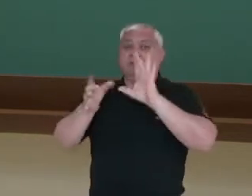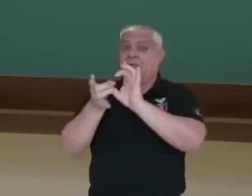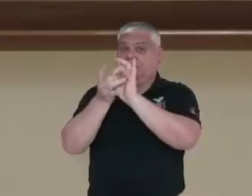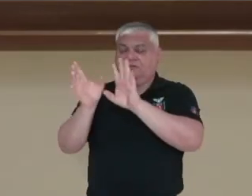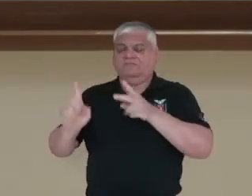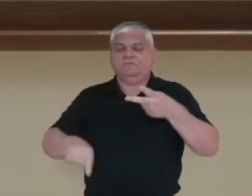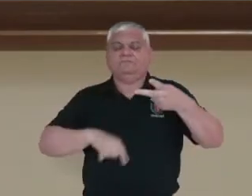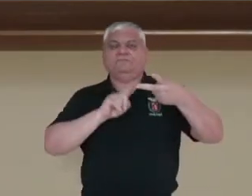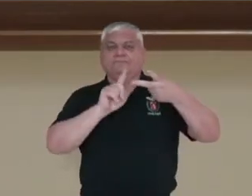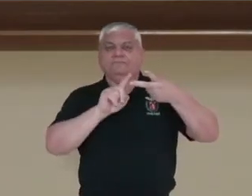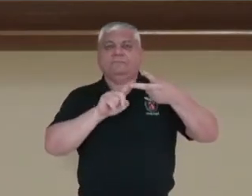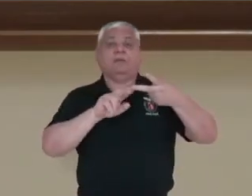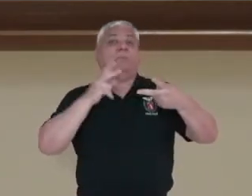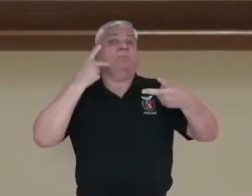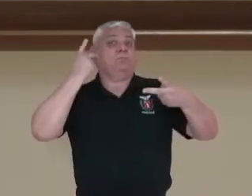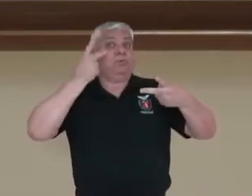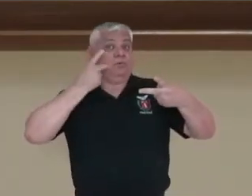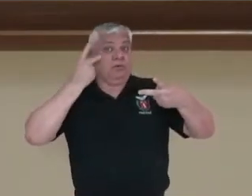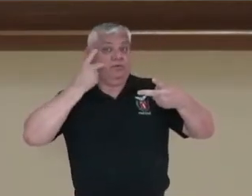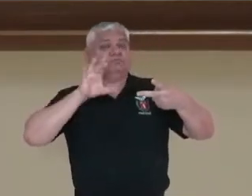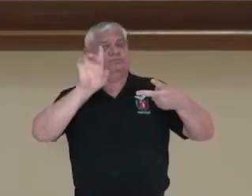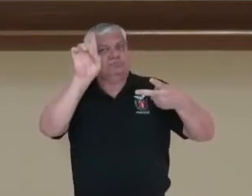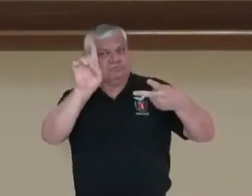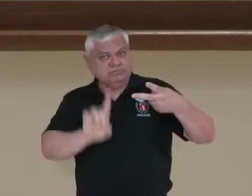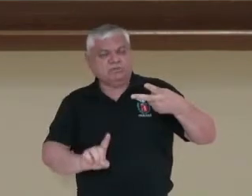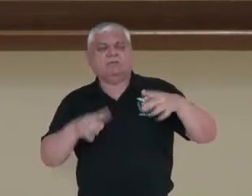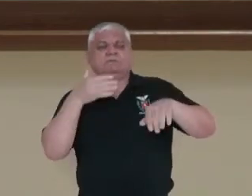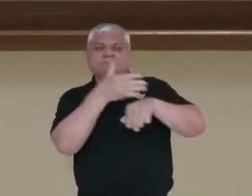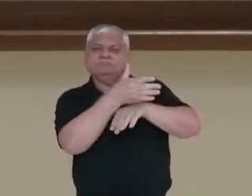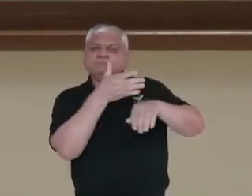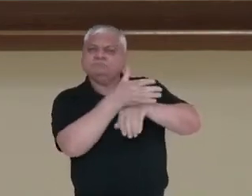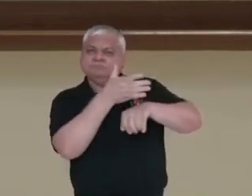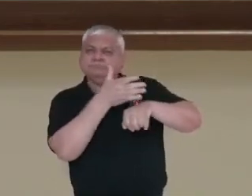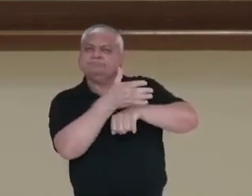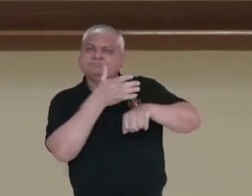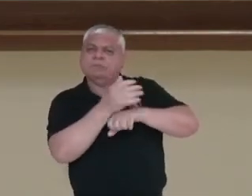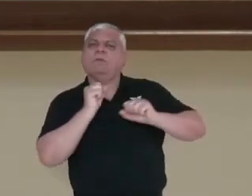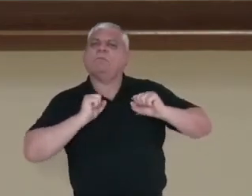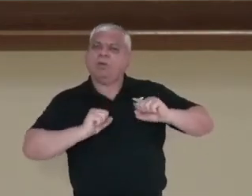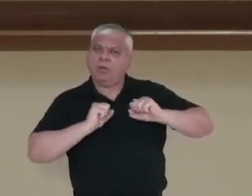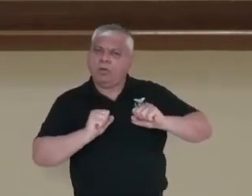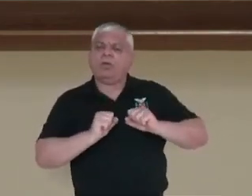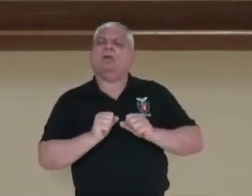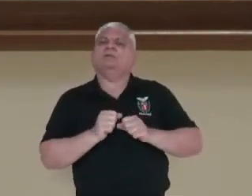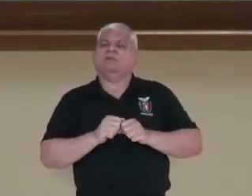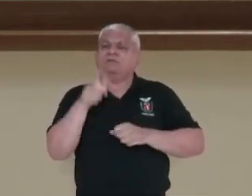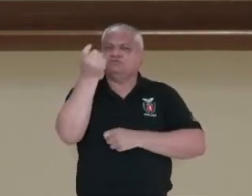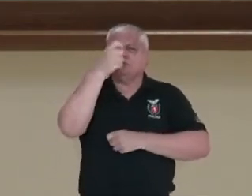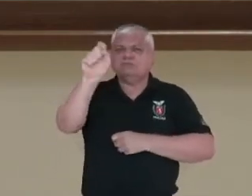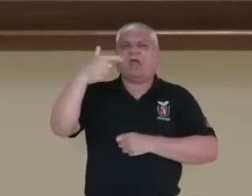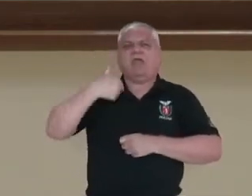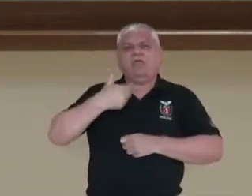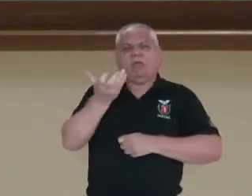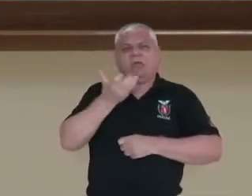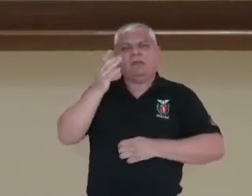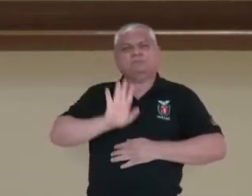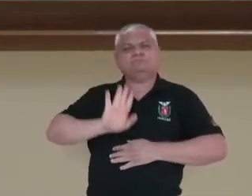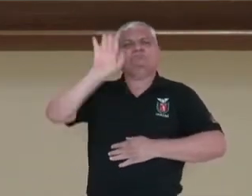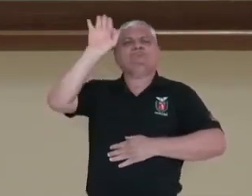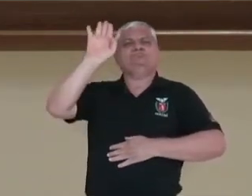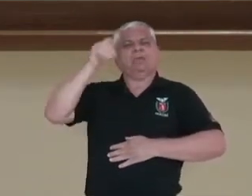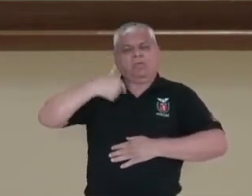direitos políticos, que dizem respeito à participação política e à associação em partidos, ou seja, é